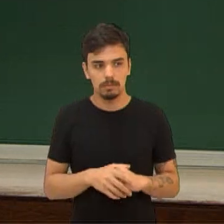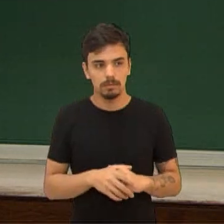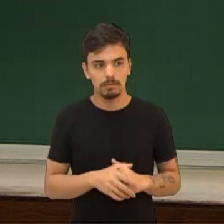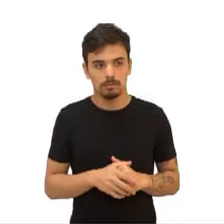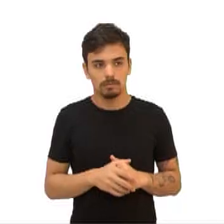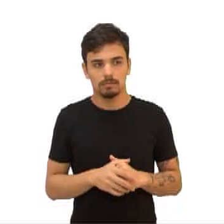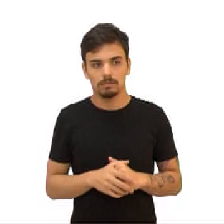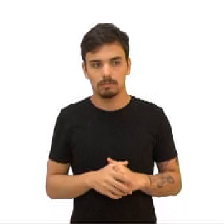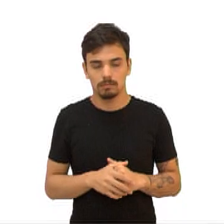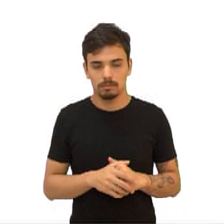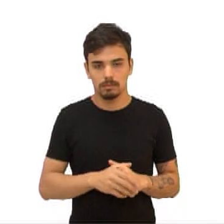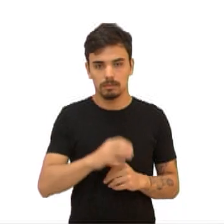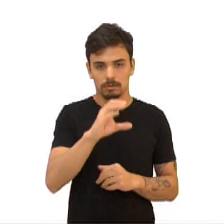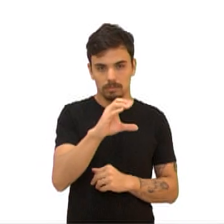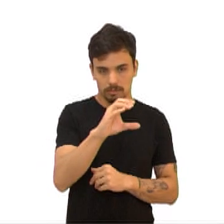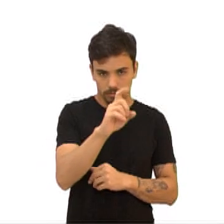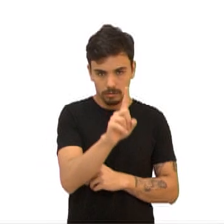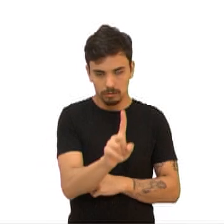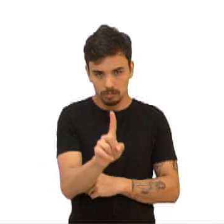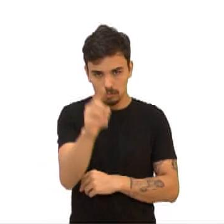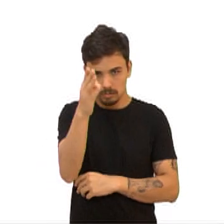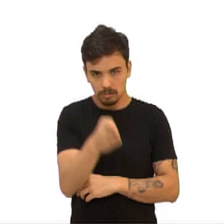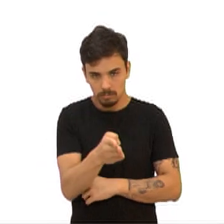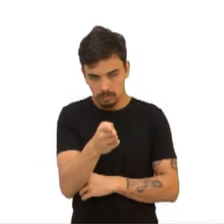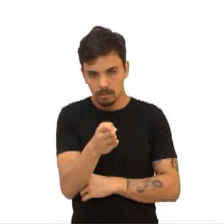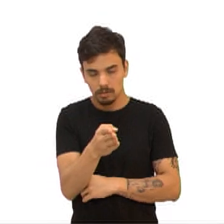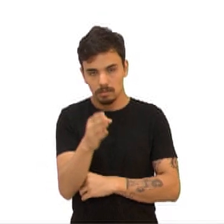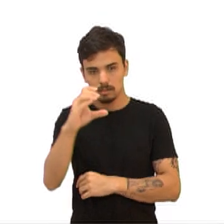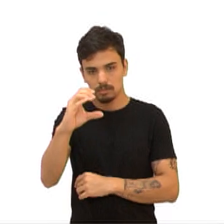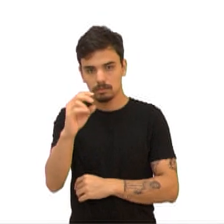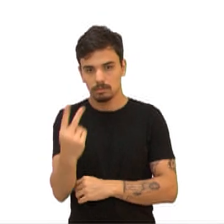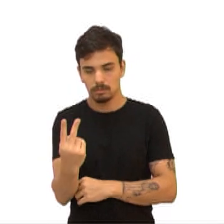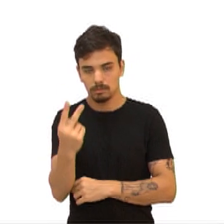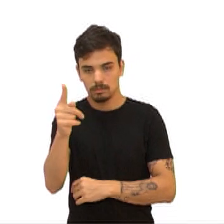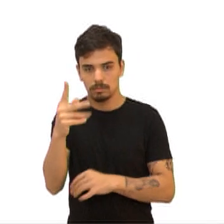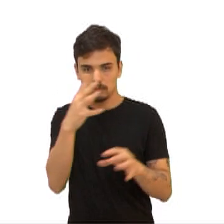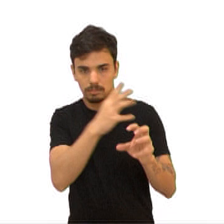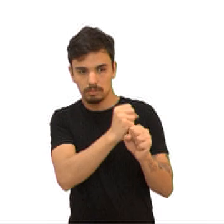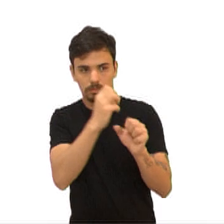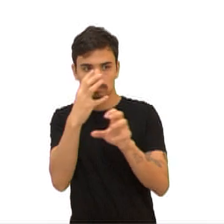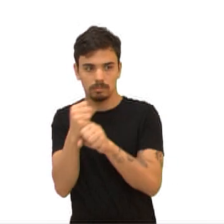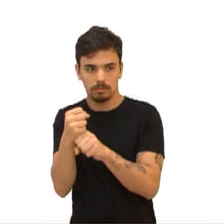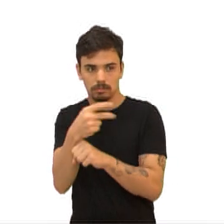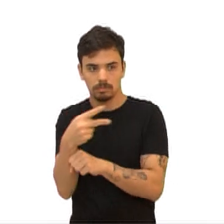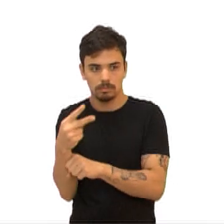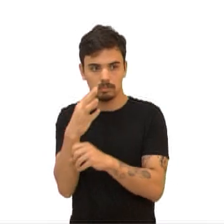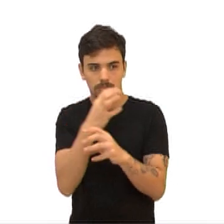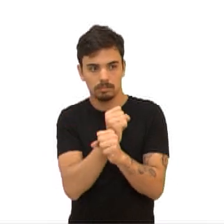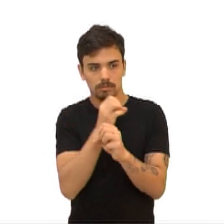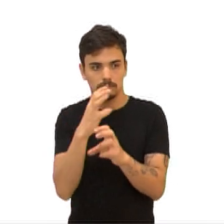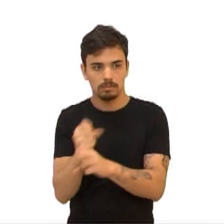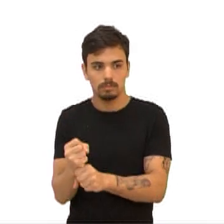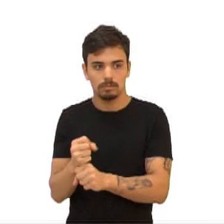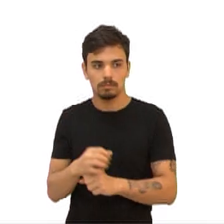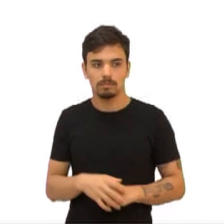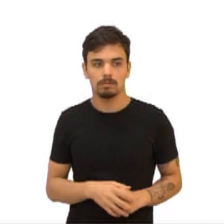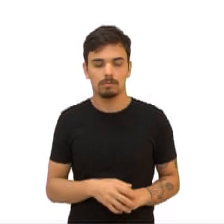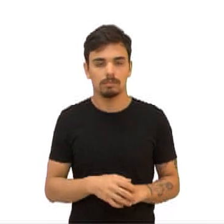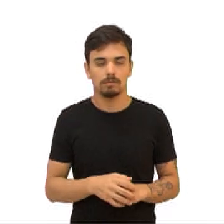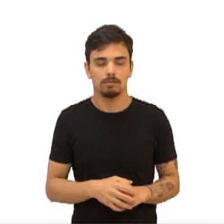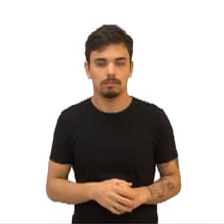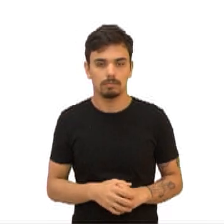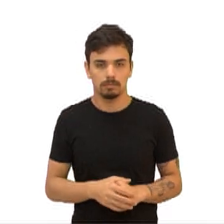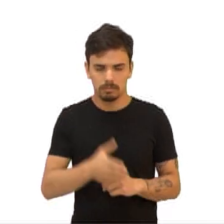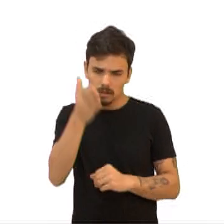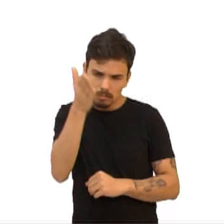A capacitância 1 paralelo com a capacitância 2 é igual à soma das capacitâncias. A gente usa o símbolo paralelo aqui, só para indicar que é um